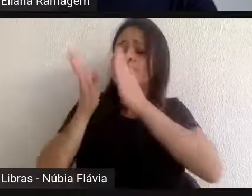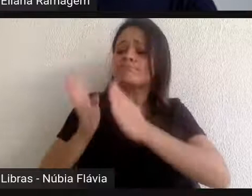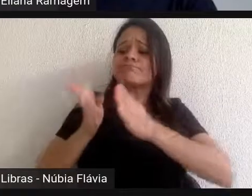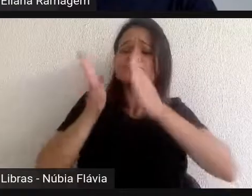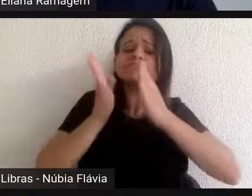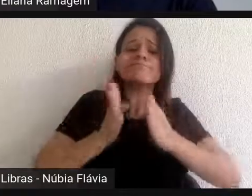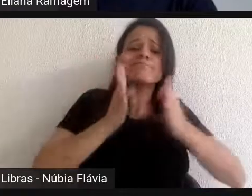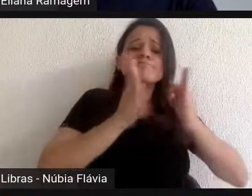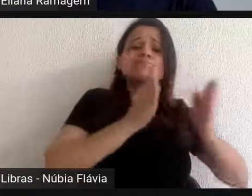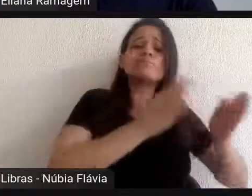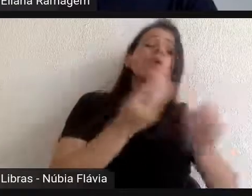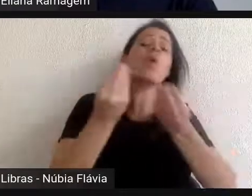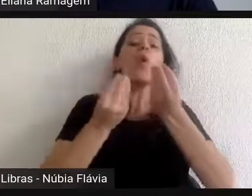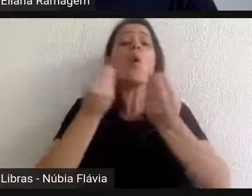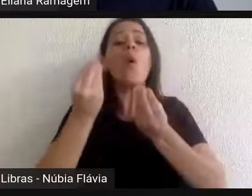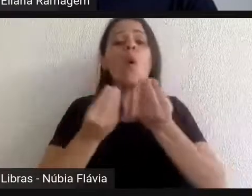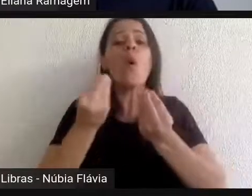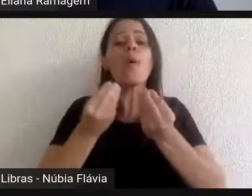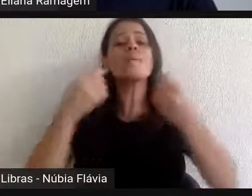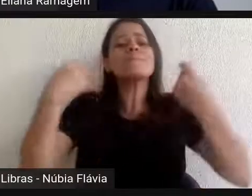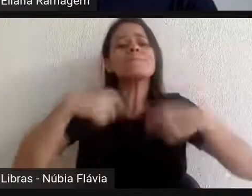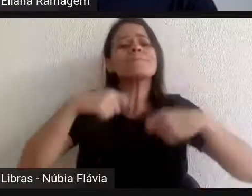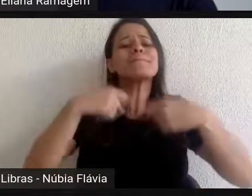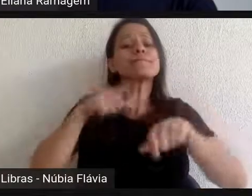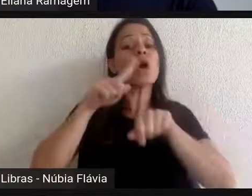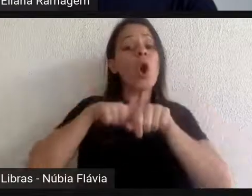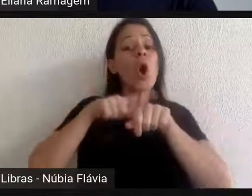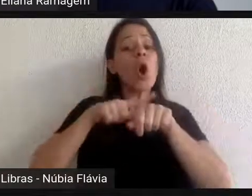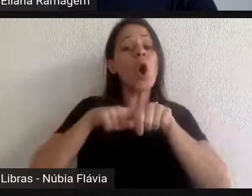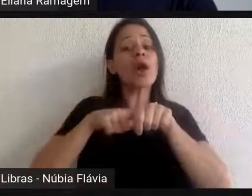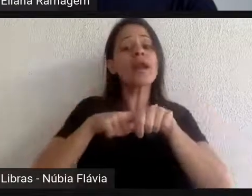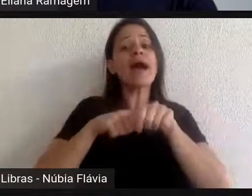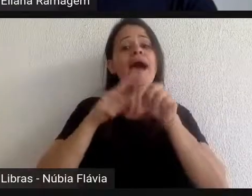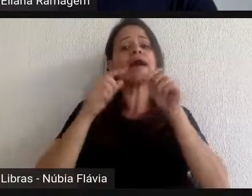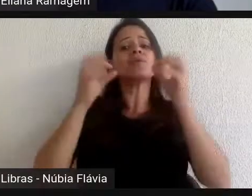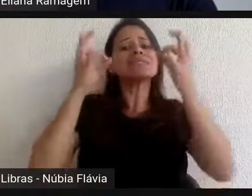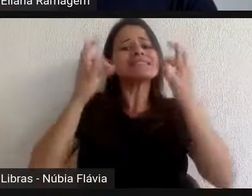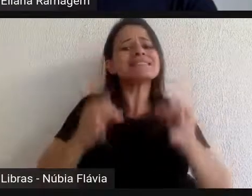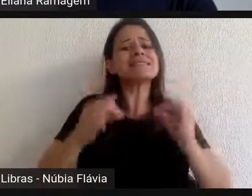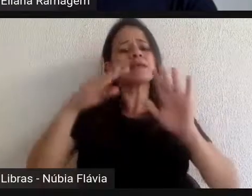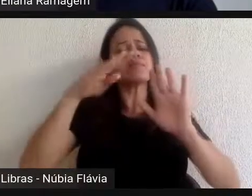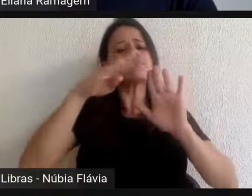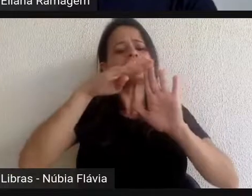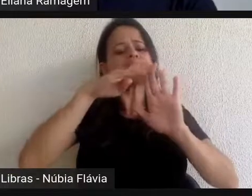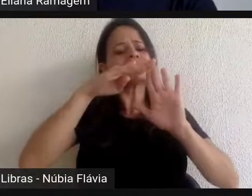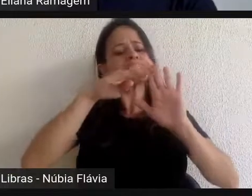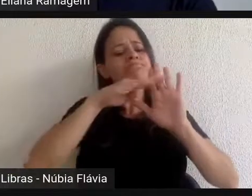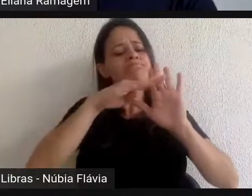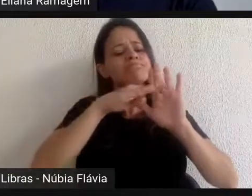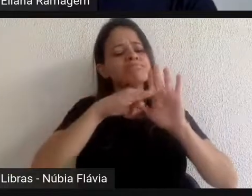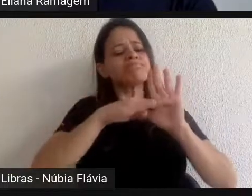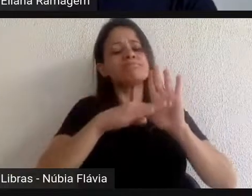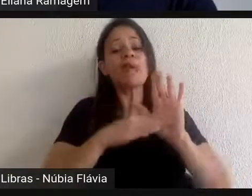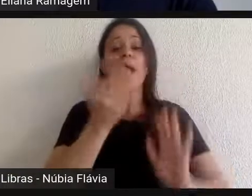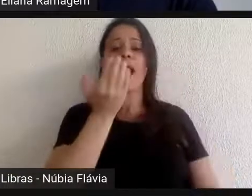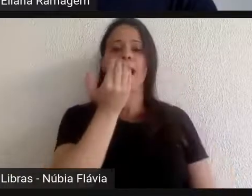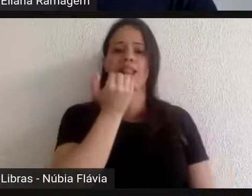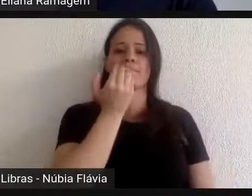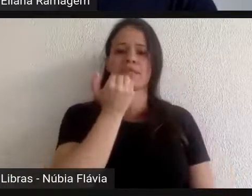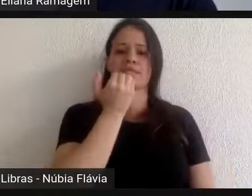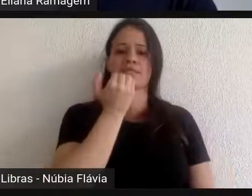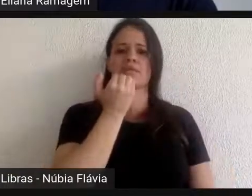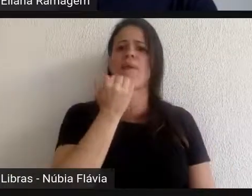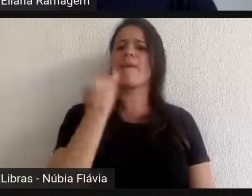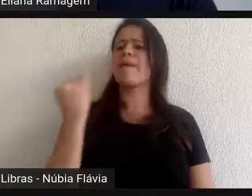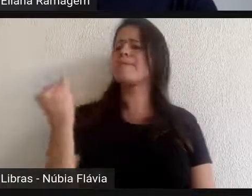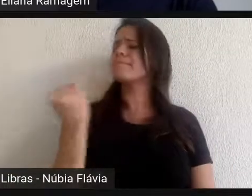sentido, né? Procurar ter horários mais ou menos fixos para fazer as nossas refeições. Por que isso é